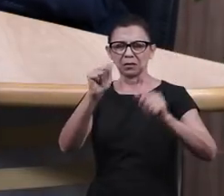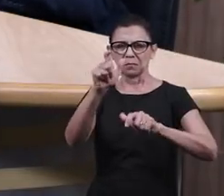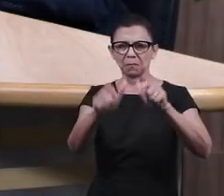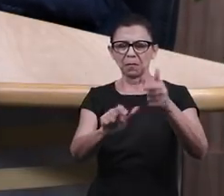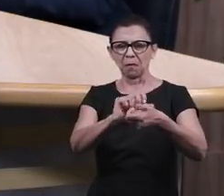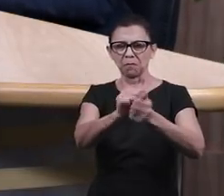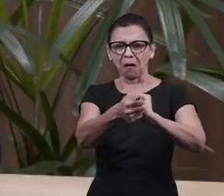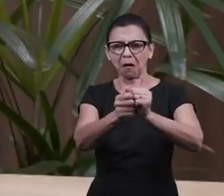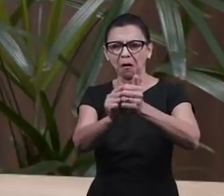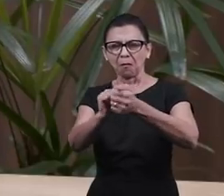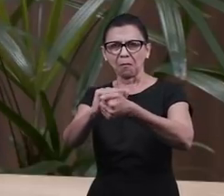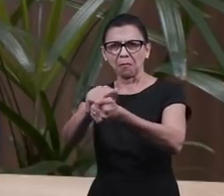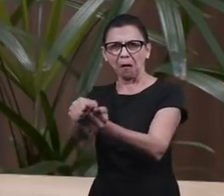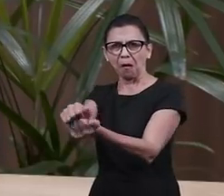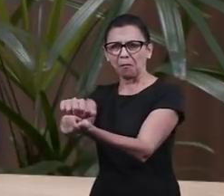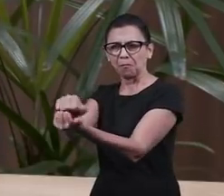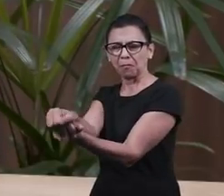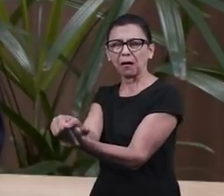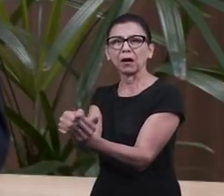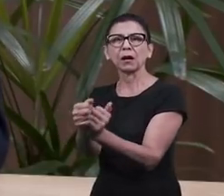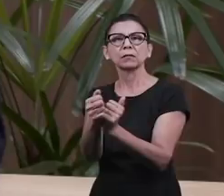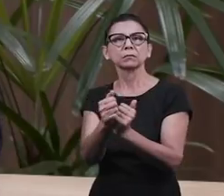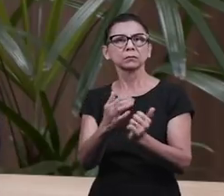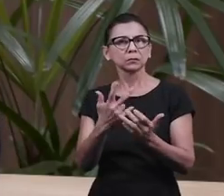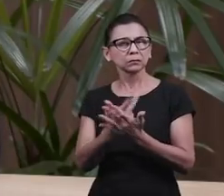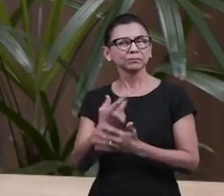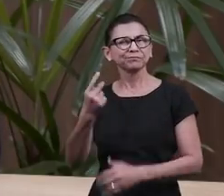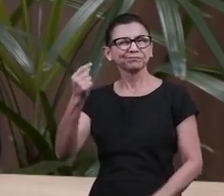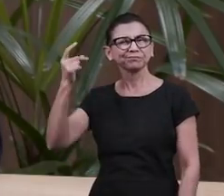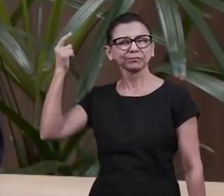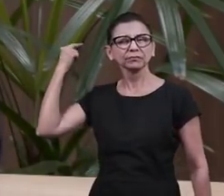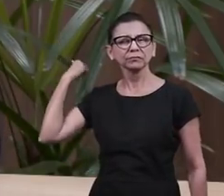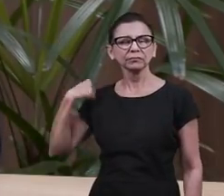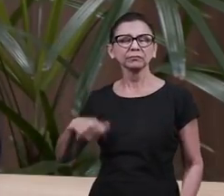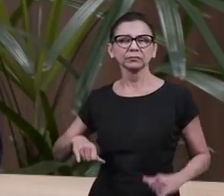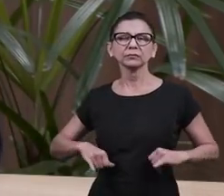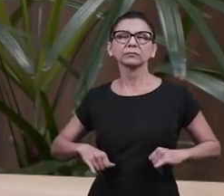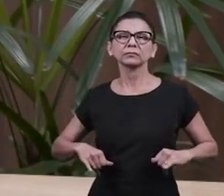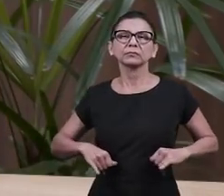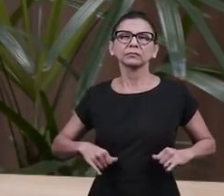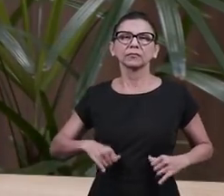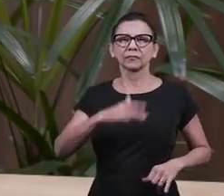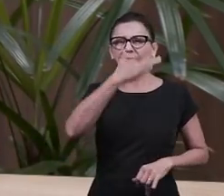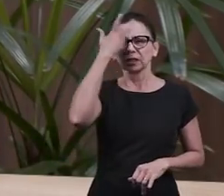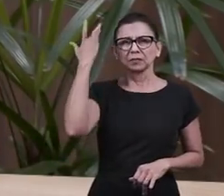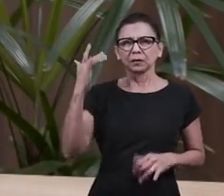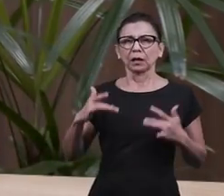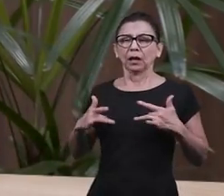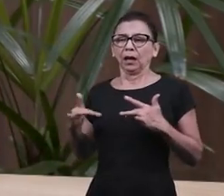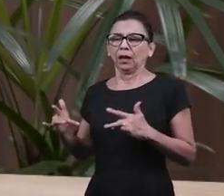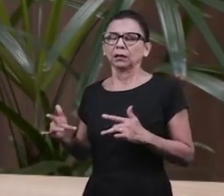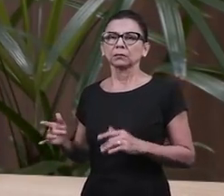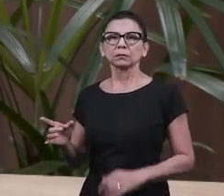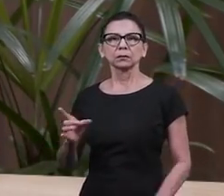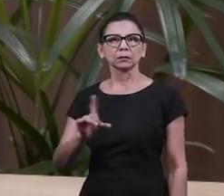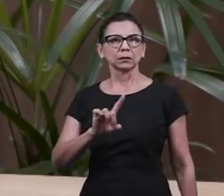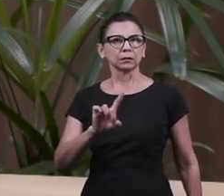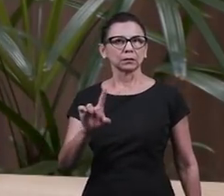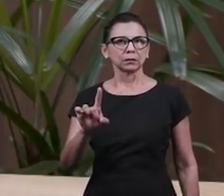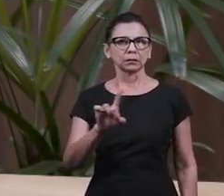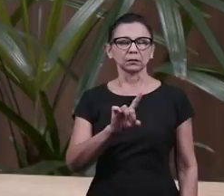coisas que acontecem onde a igreja é afrontada. Sofre a igreja, ninguém compara. Agora, o homem compassivo,